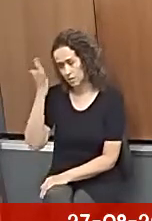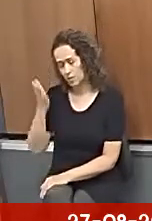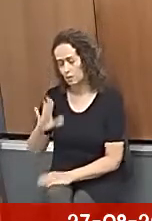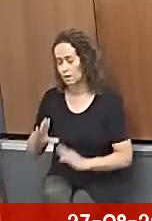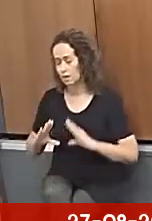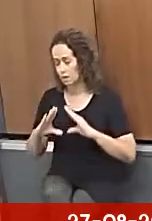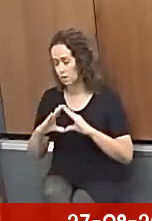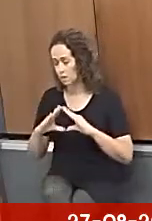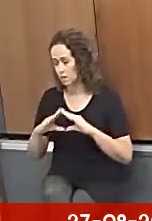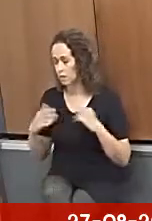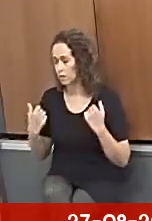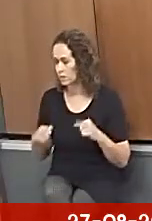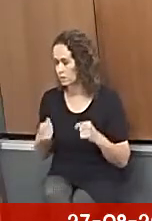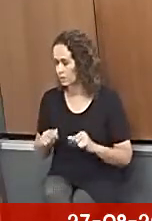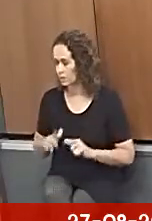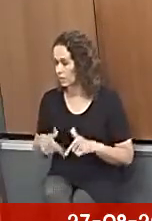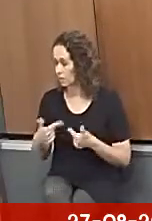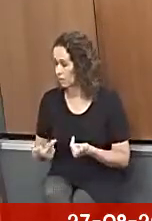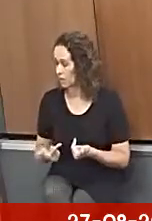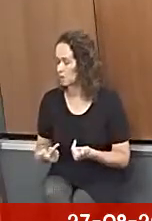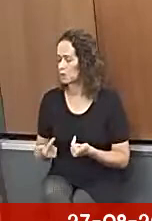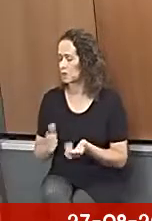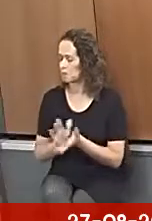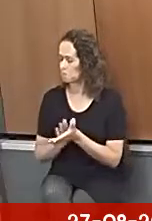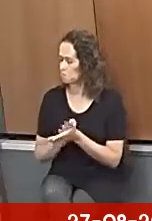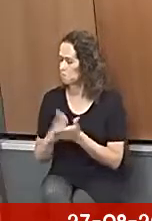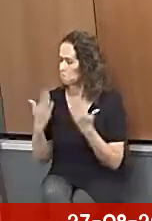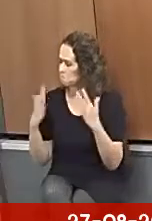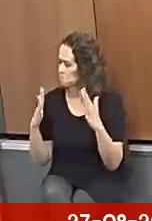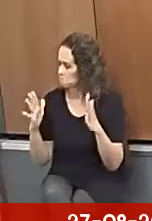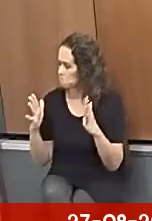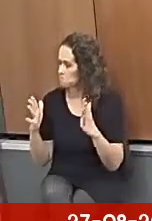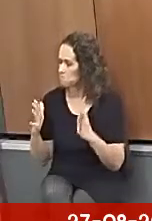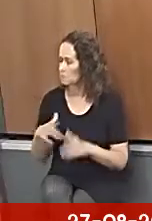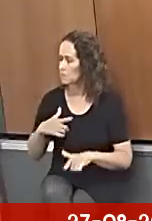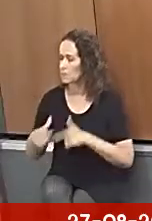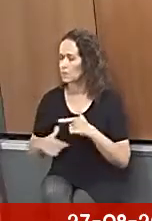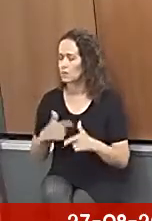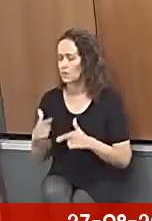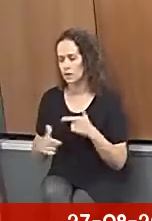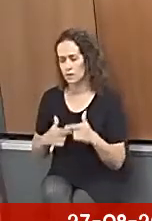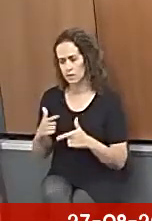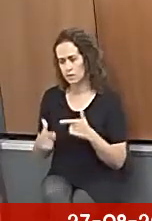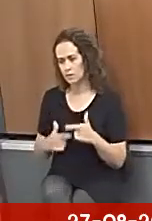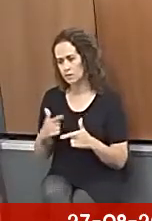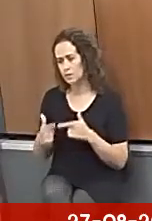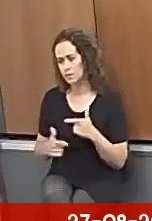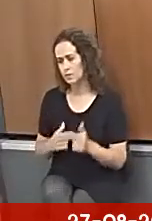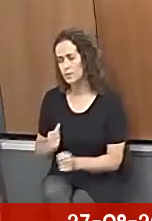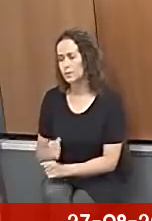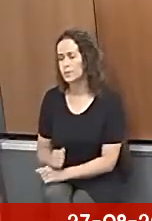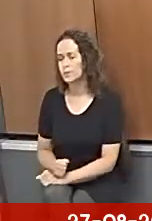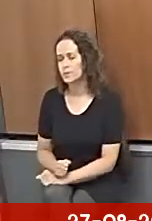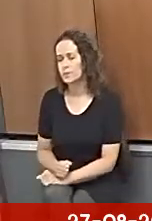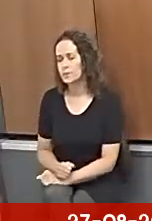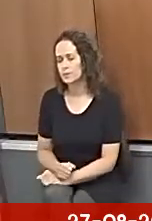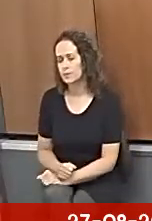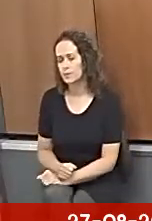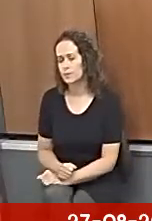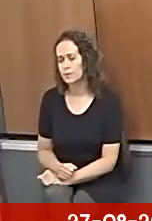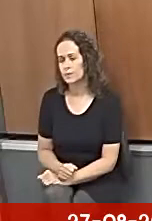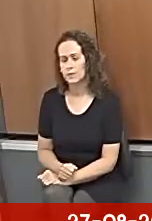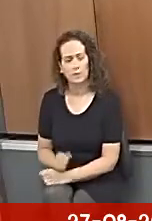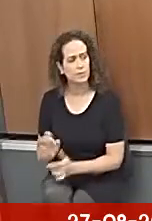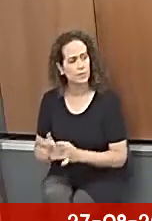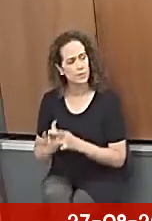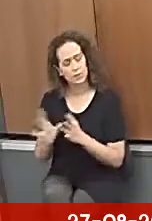assembléia legislativa nesse sentido até parabenizamos os senhores por esse trabalho é que anual fim ao cabo vai permitir que a